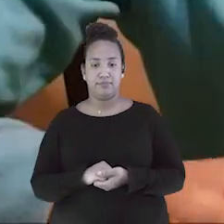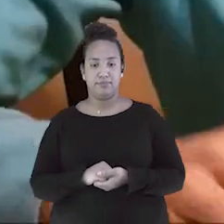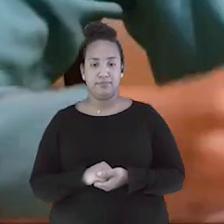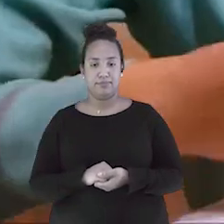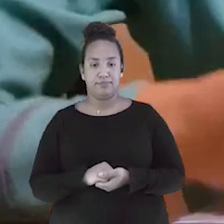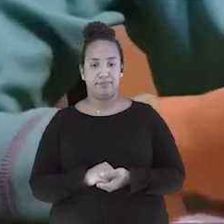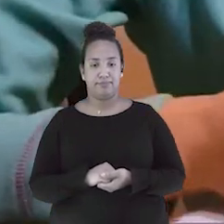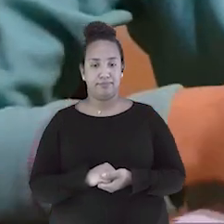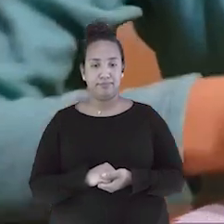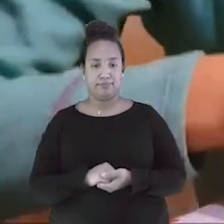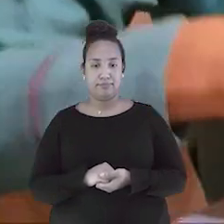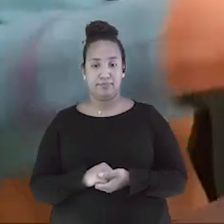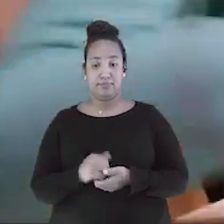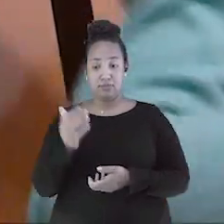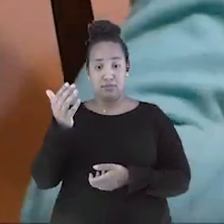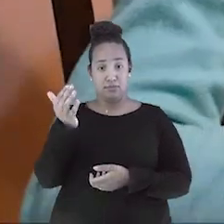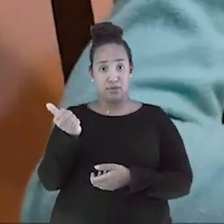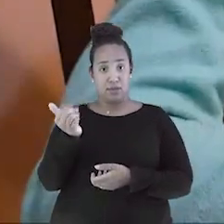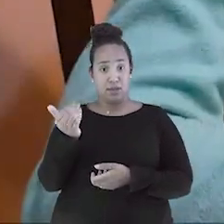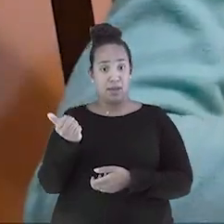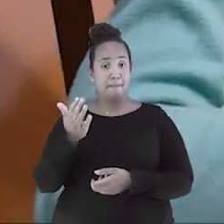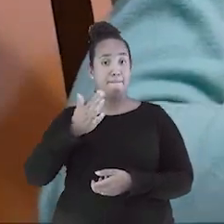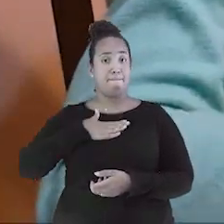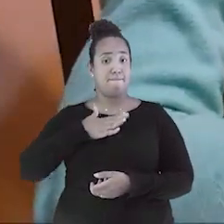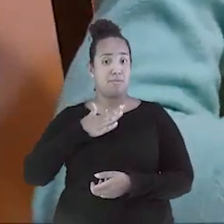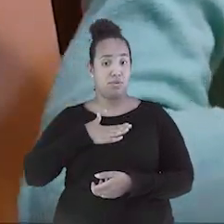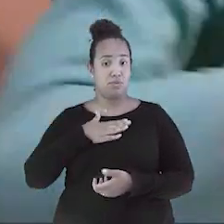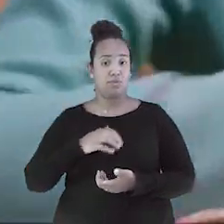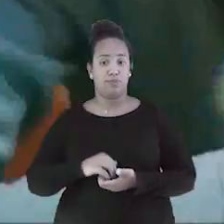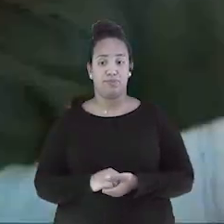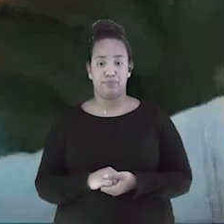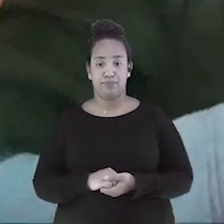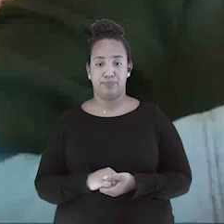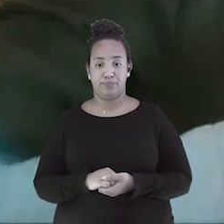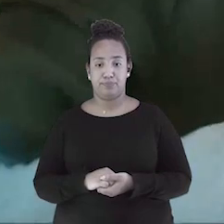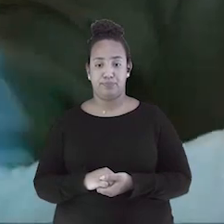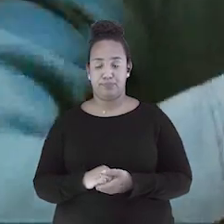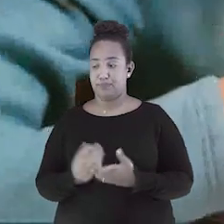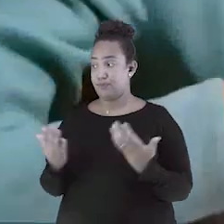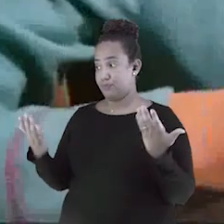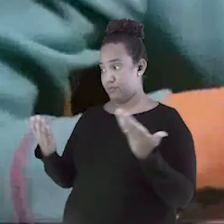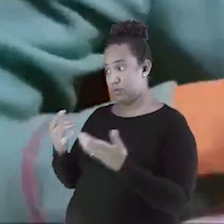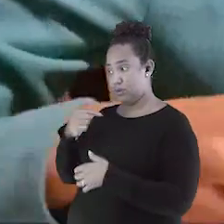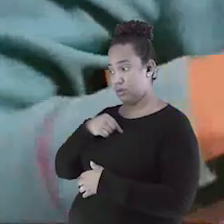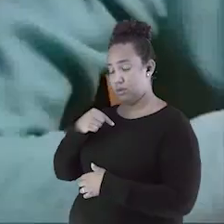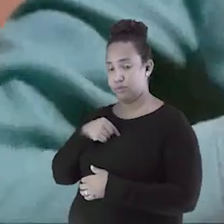This is my stapler. My turn.